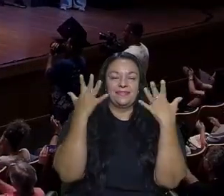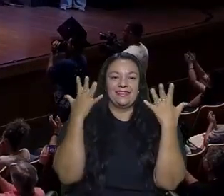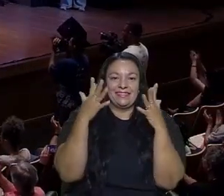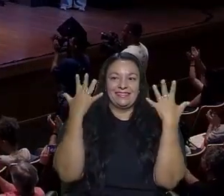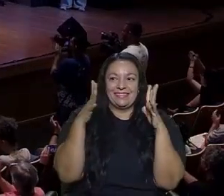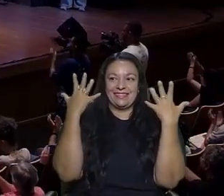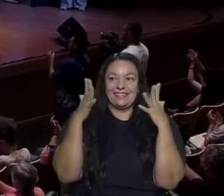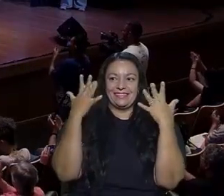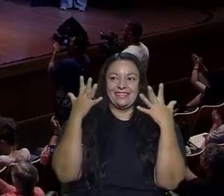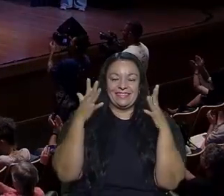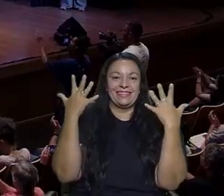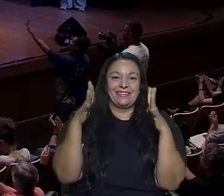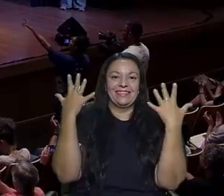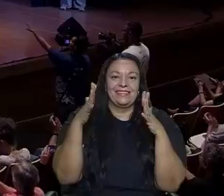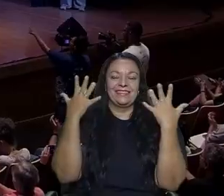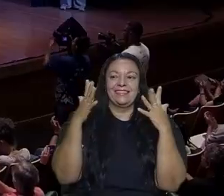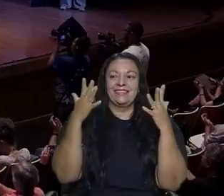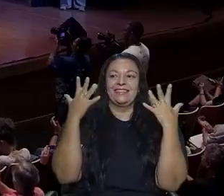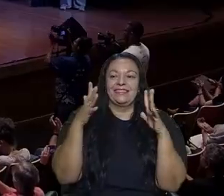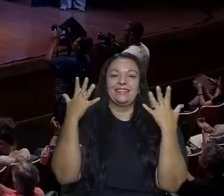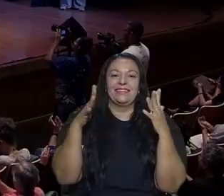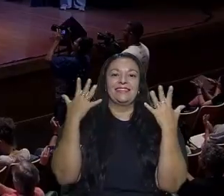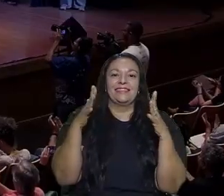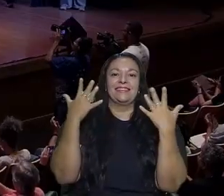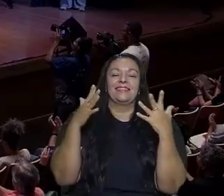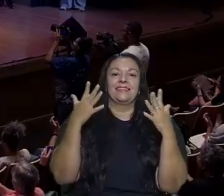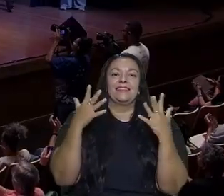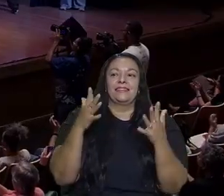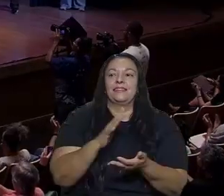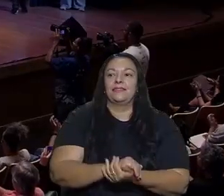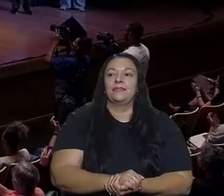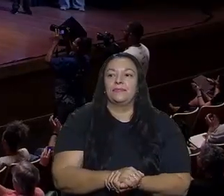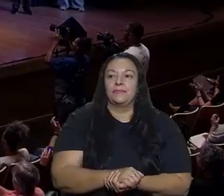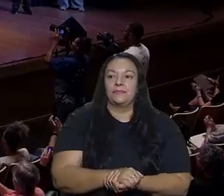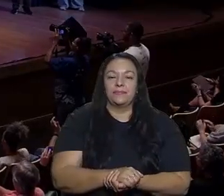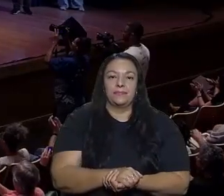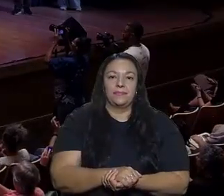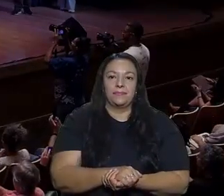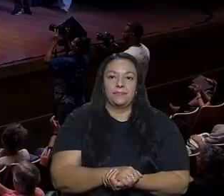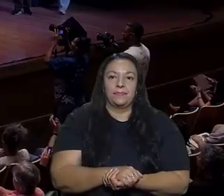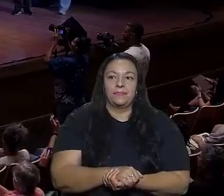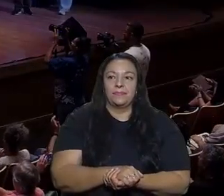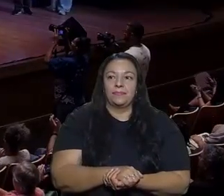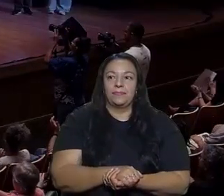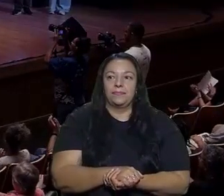Não, mas ele veio. Qual foi essa? Não, lá na frente. Você me